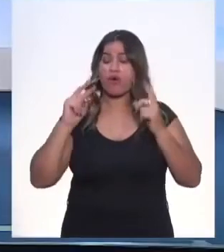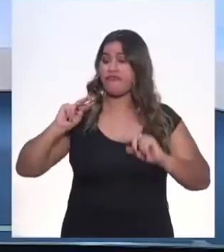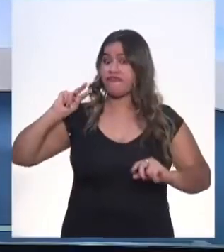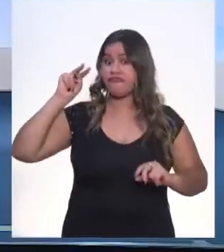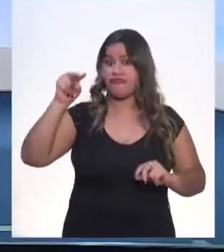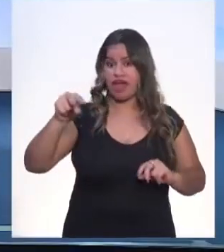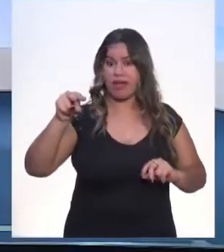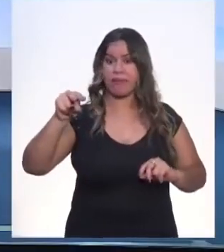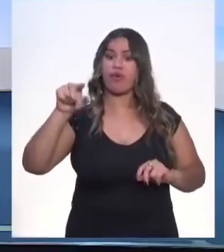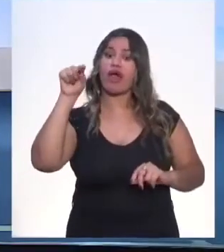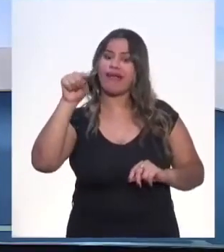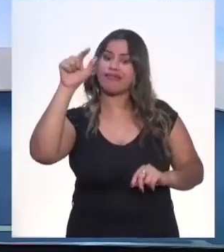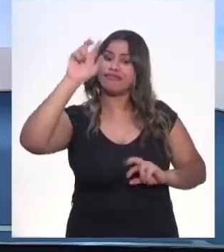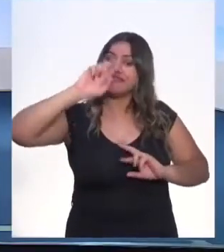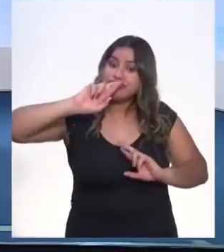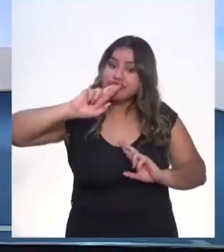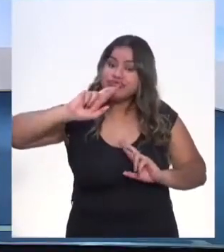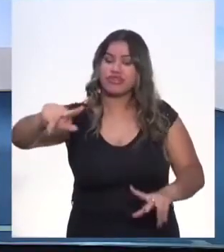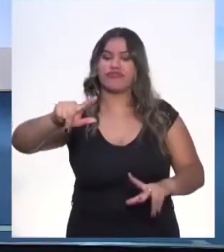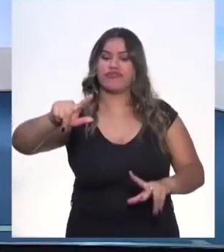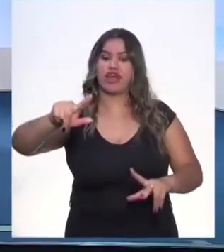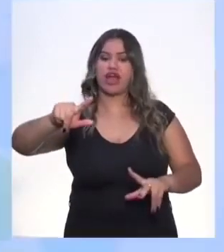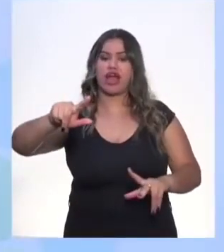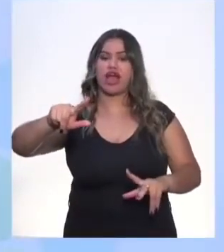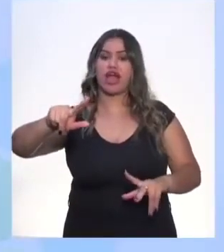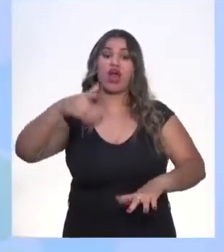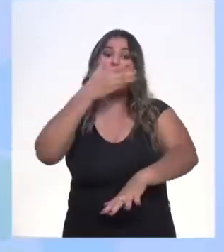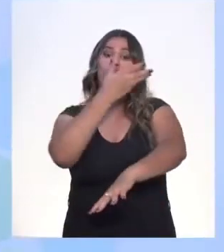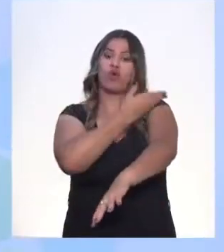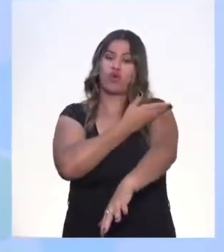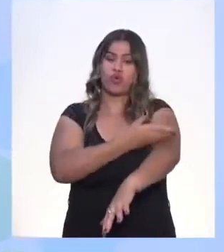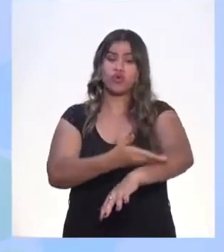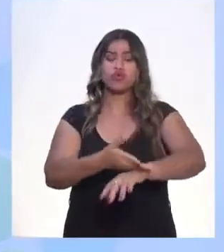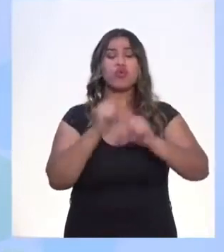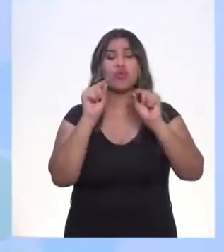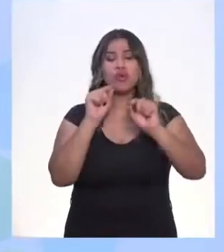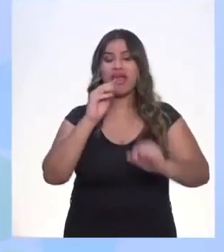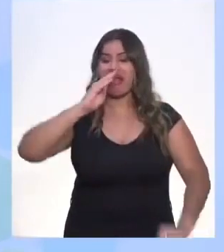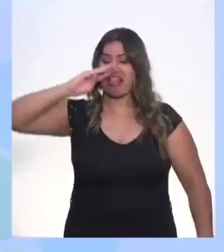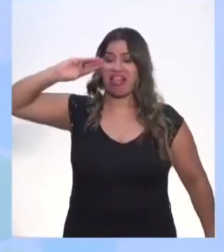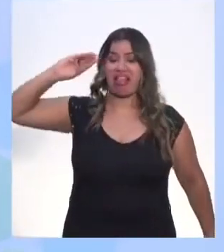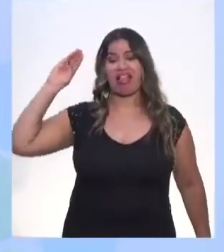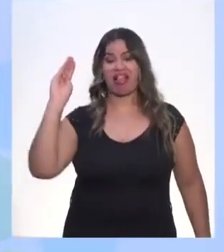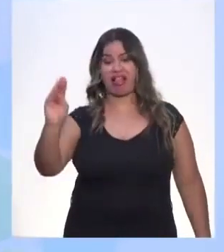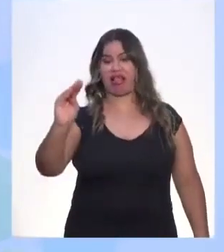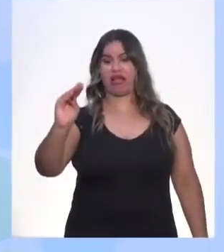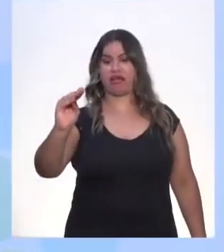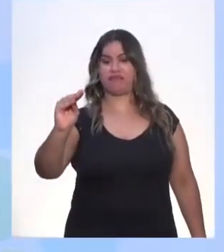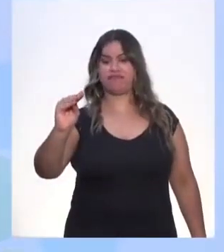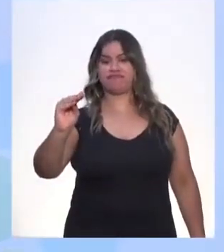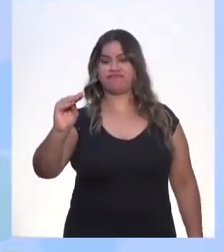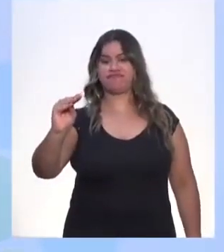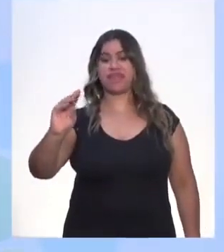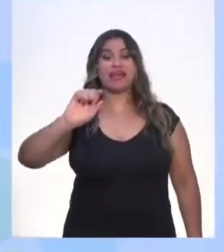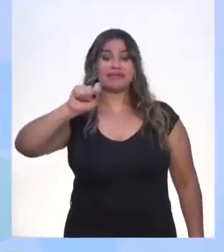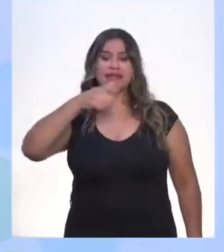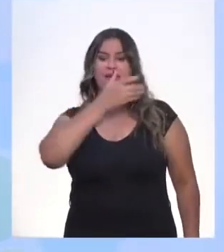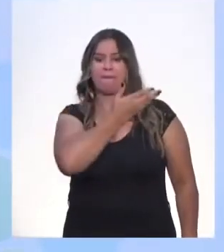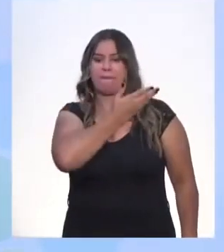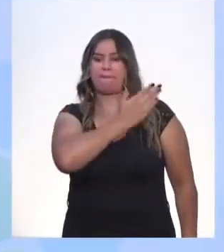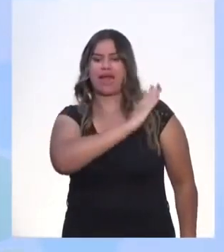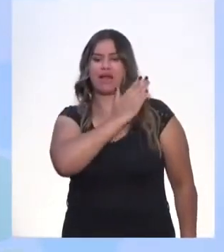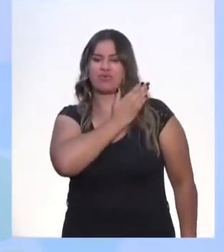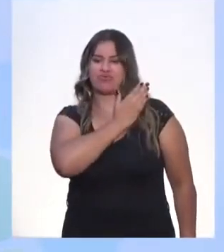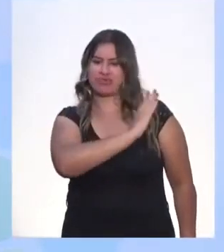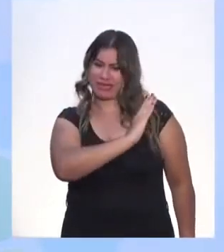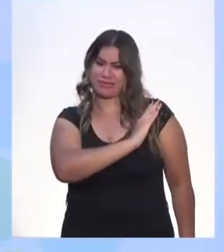o diferente, a tendência, porque aprendemos a rejeitar o diferente, né, é sermos preconceituosos. Por